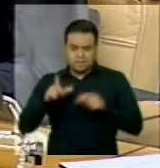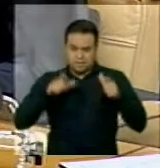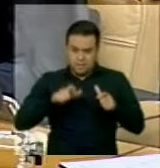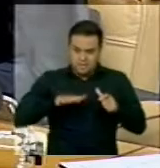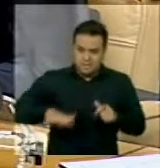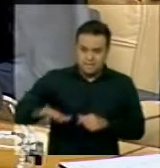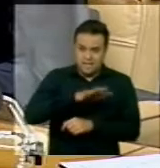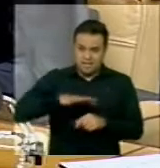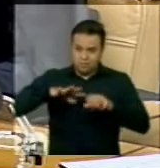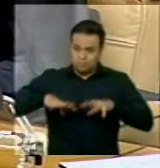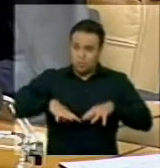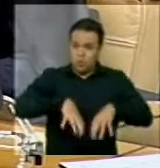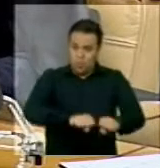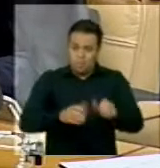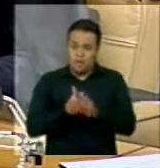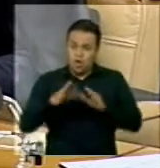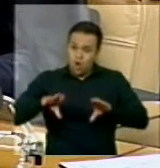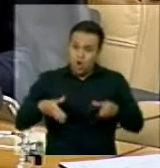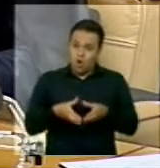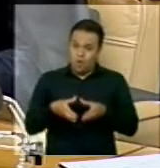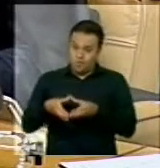territórios ocupados pelas comunidades